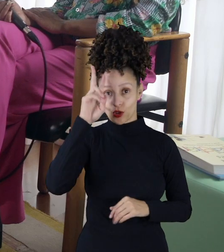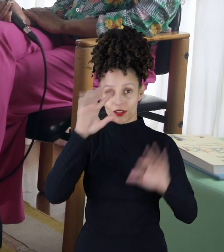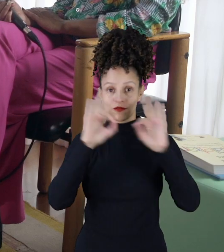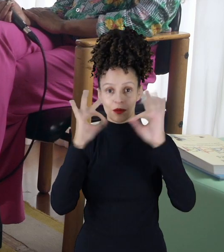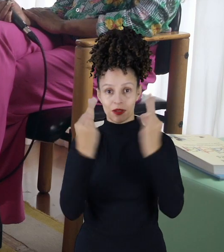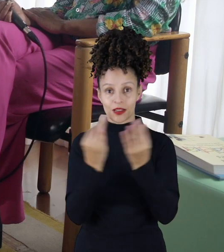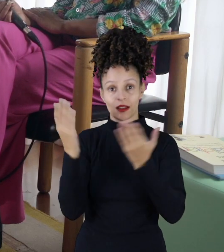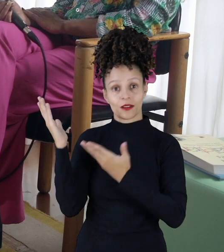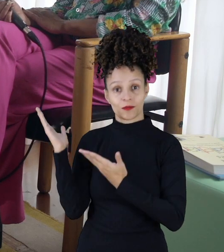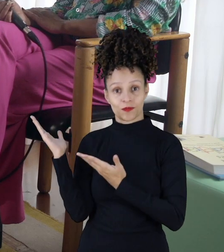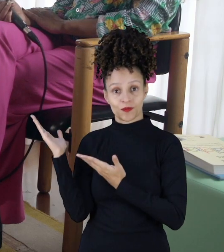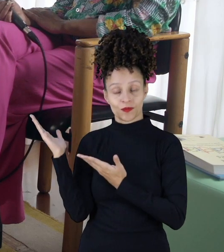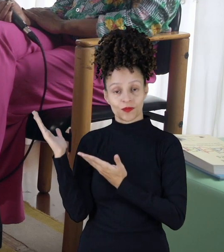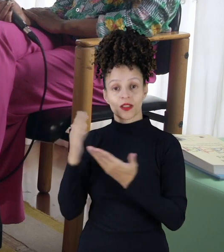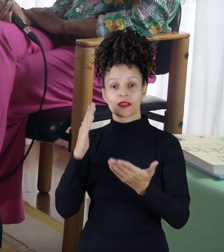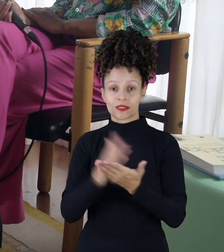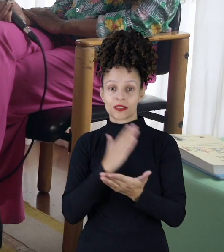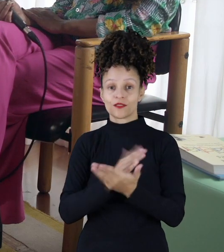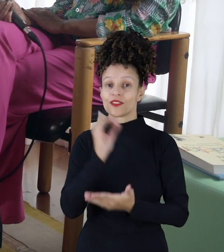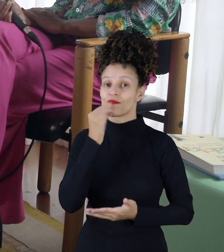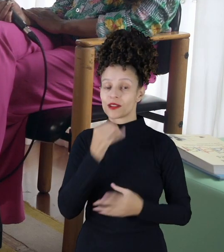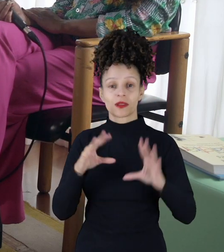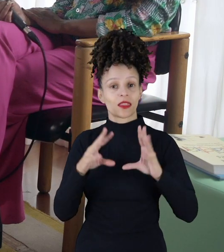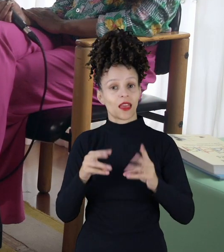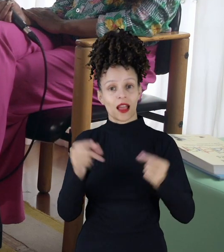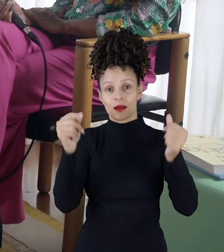Aqui é um pouco da história familiar, Maria do Pranto.